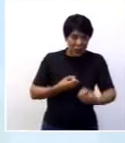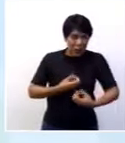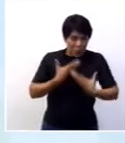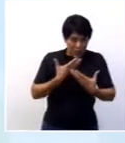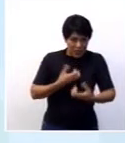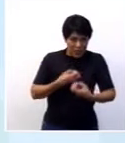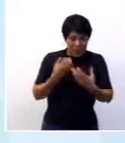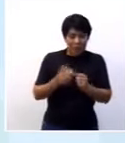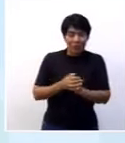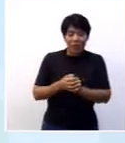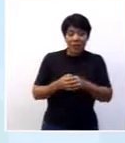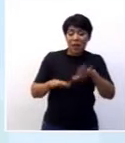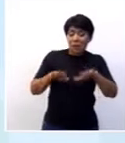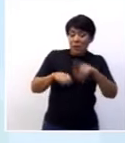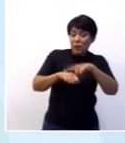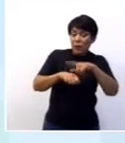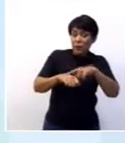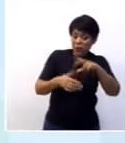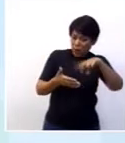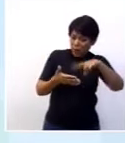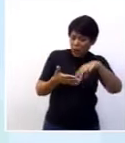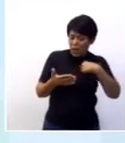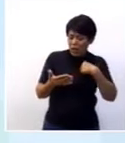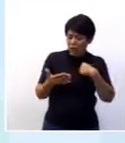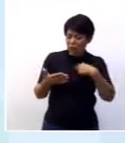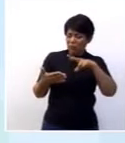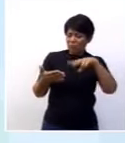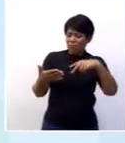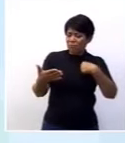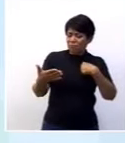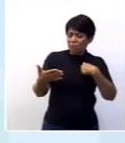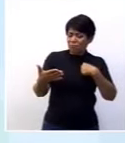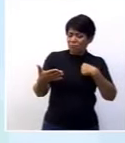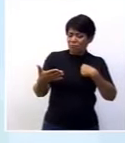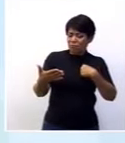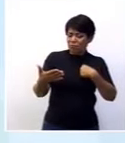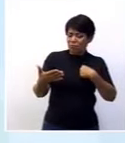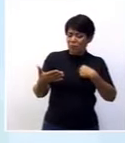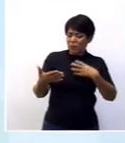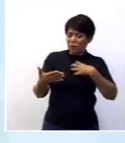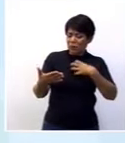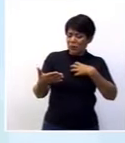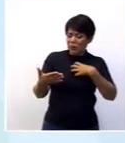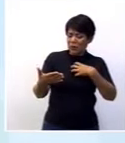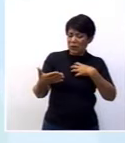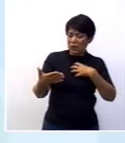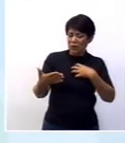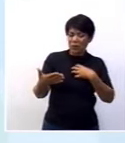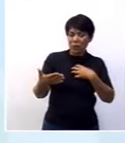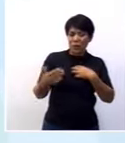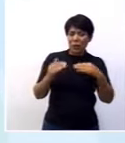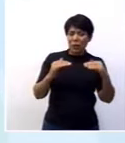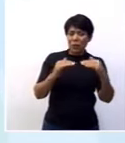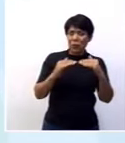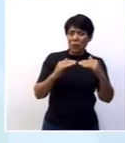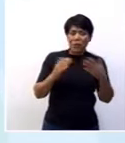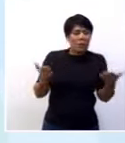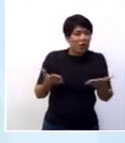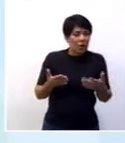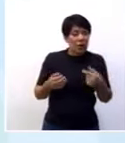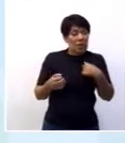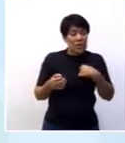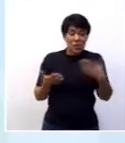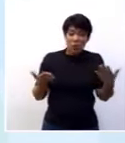da época que eu leio, ele tem a ver com aquilo que eu vou sentir. Né? Então, se eu estou num